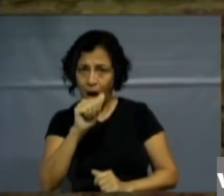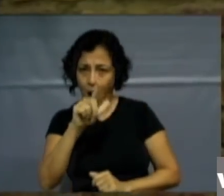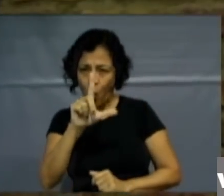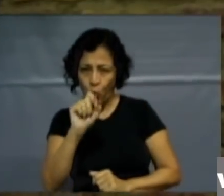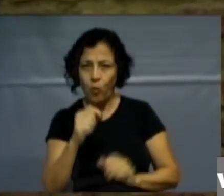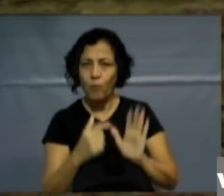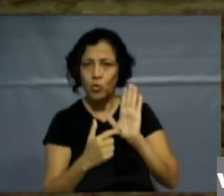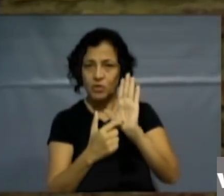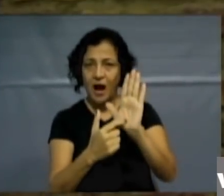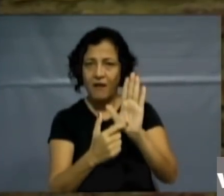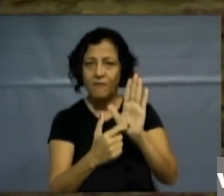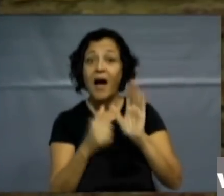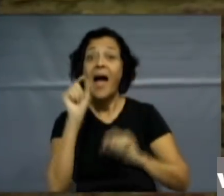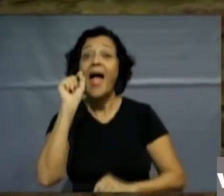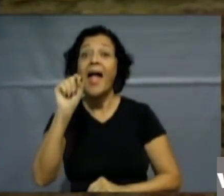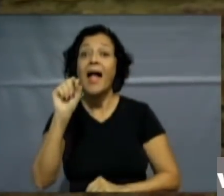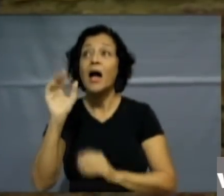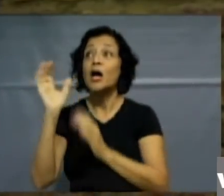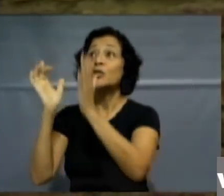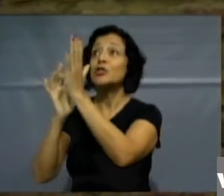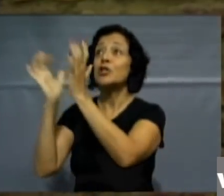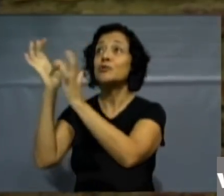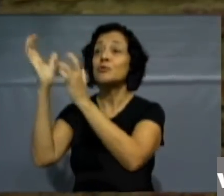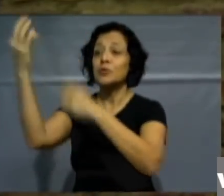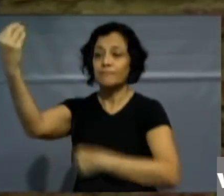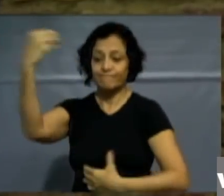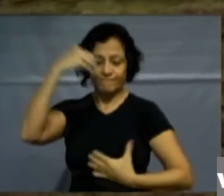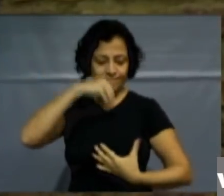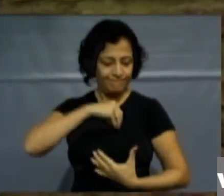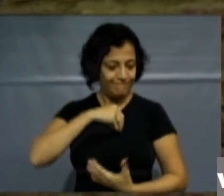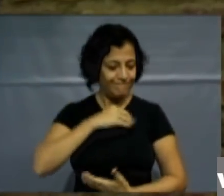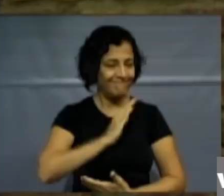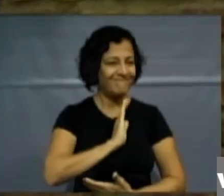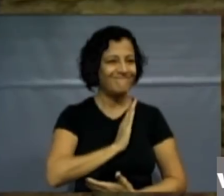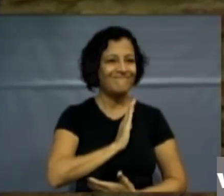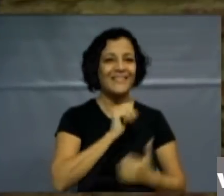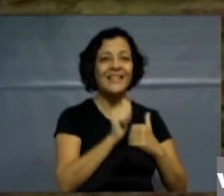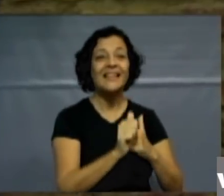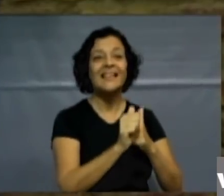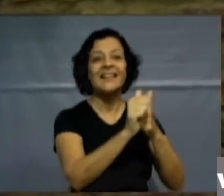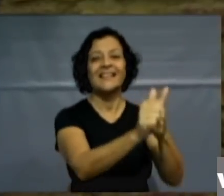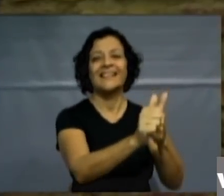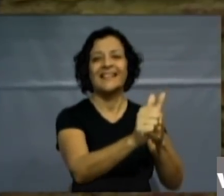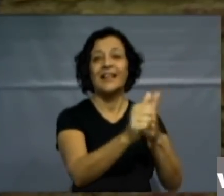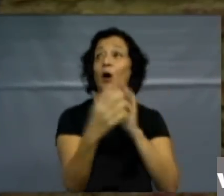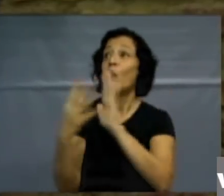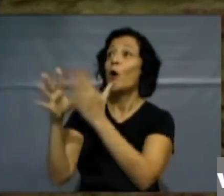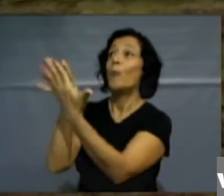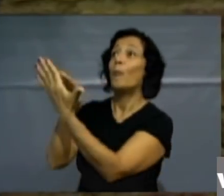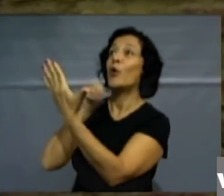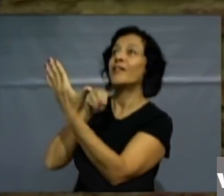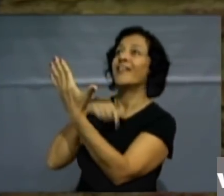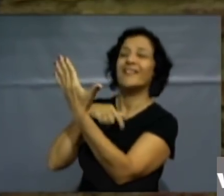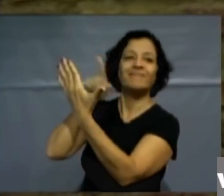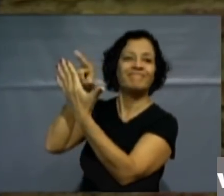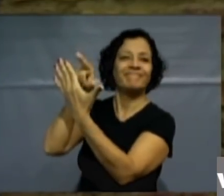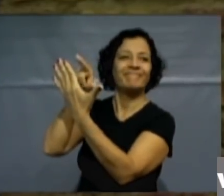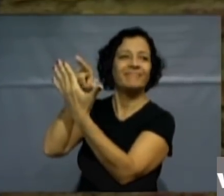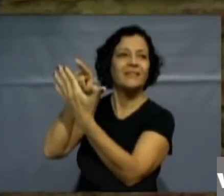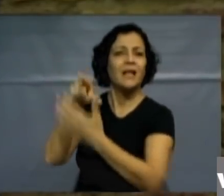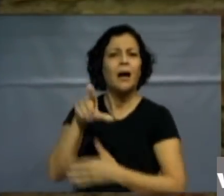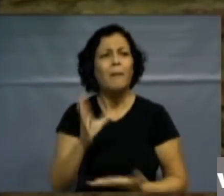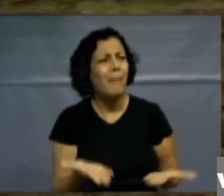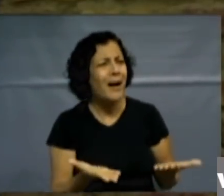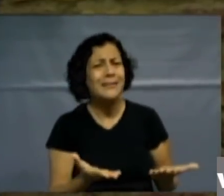no coração, quanto guia e quanto modelo. Aí a gente comumente fala assim: Ciro, mas é